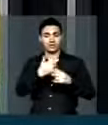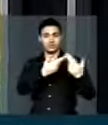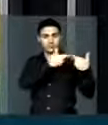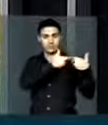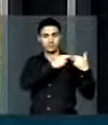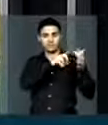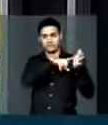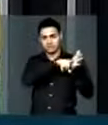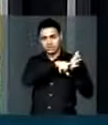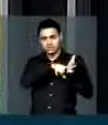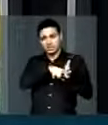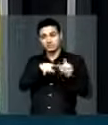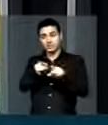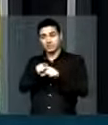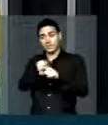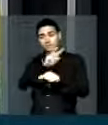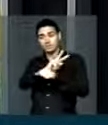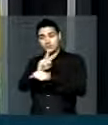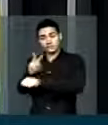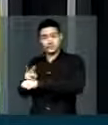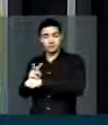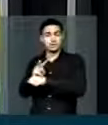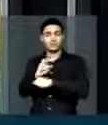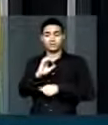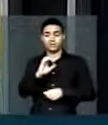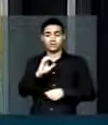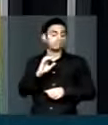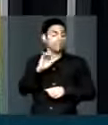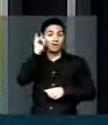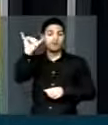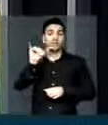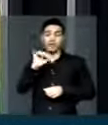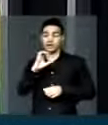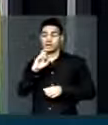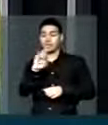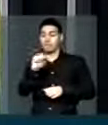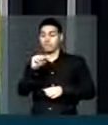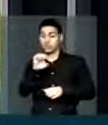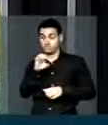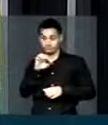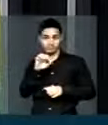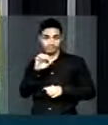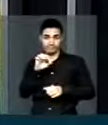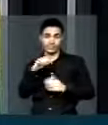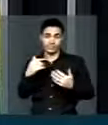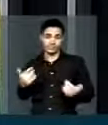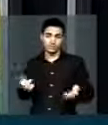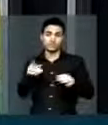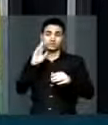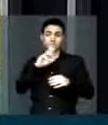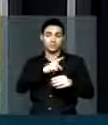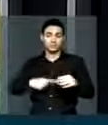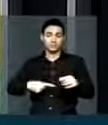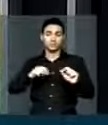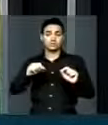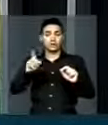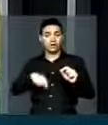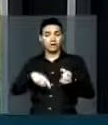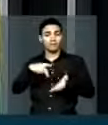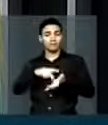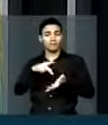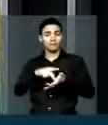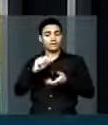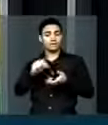investigação e preservação de crimes, e prevenção de crimes. Em outras palavras, senhor presidente, são